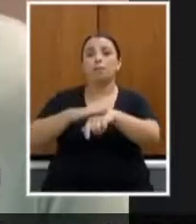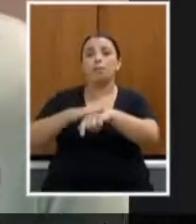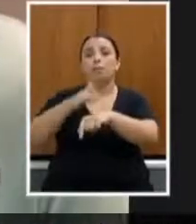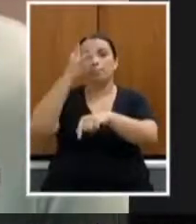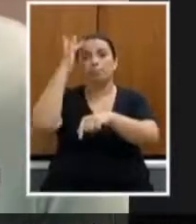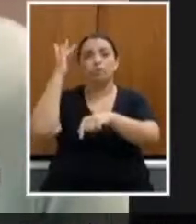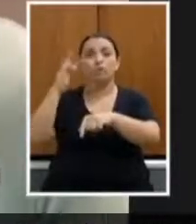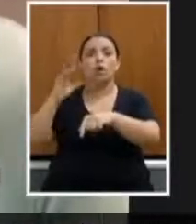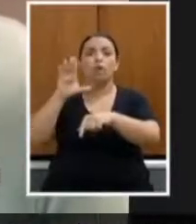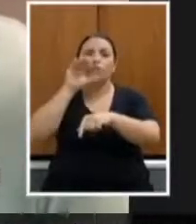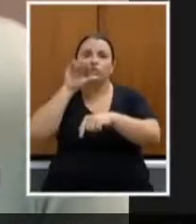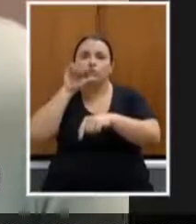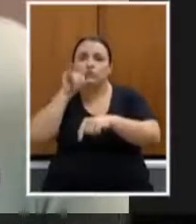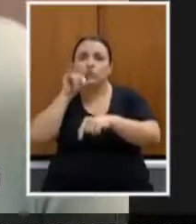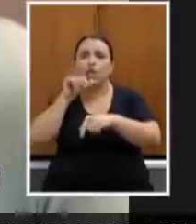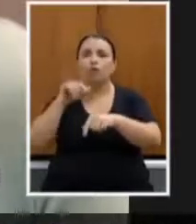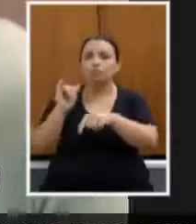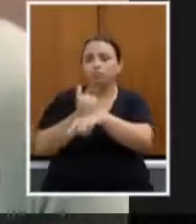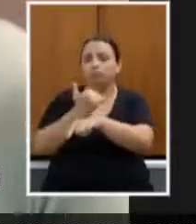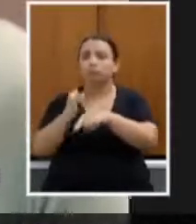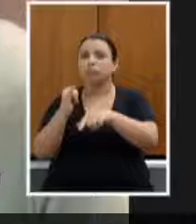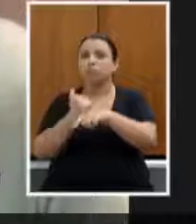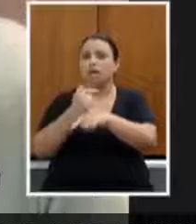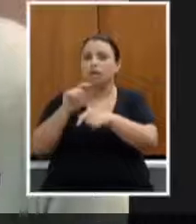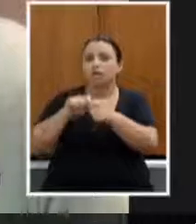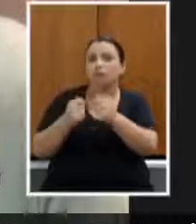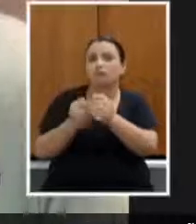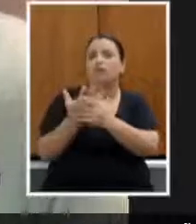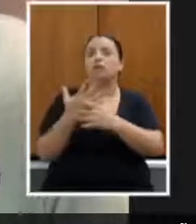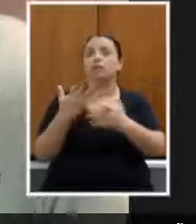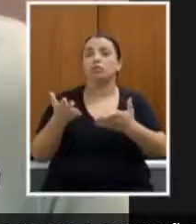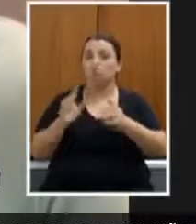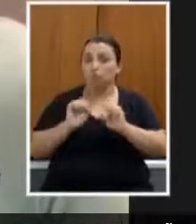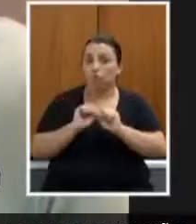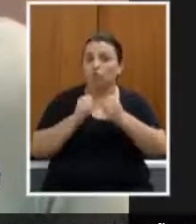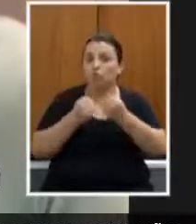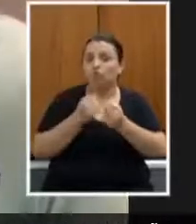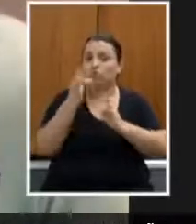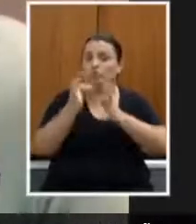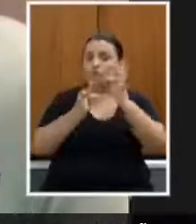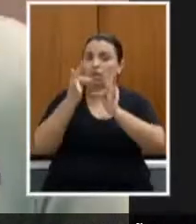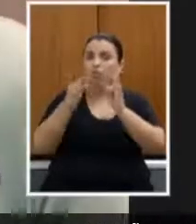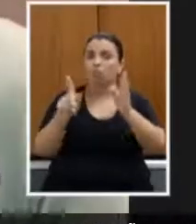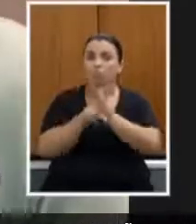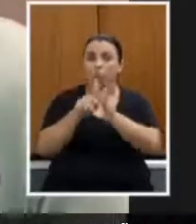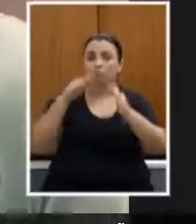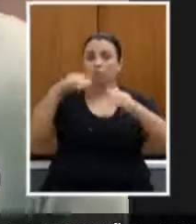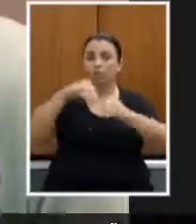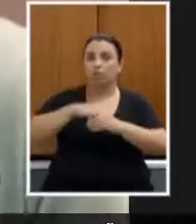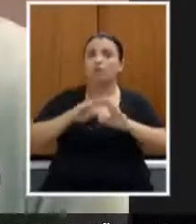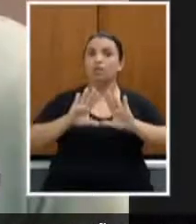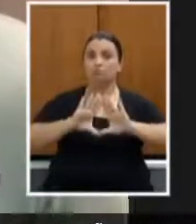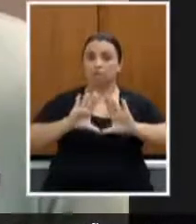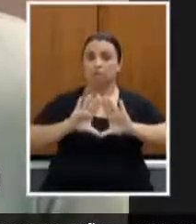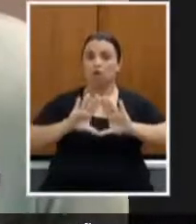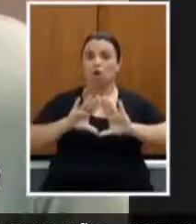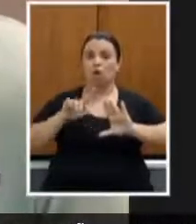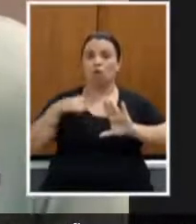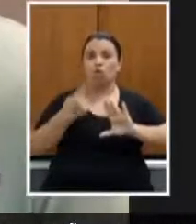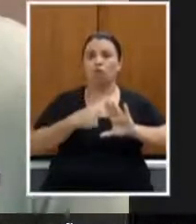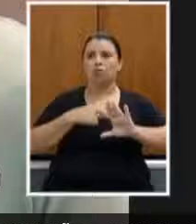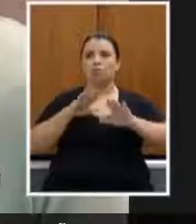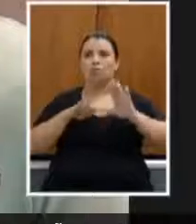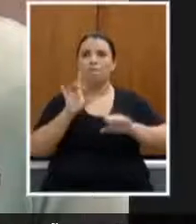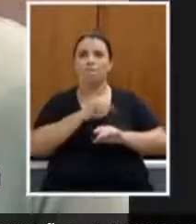esforço técnico da nossa Casa. Vossa Excelência conseguiu transformar aquilo que nós tínhamos medo da inércia